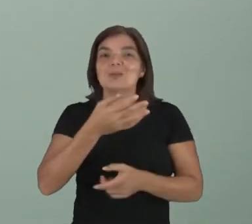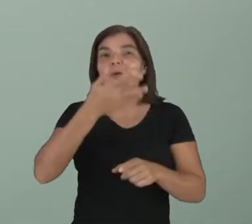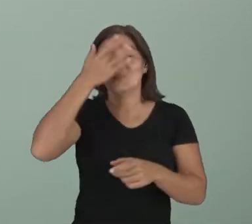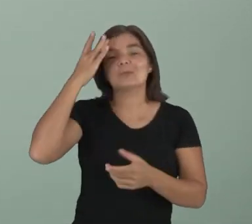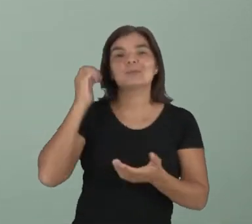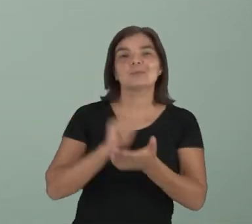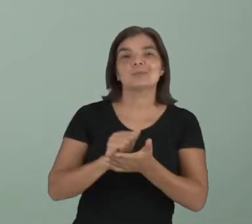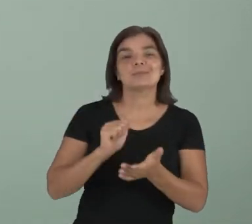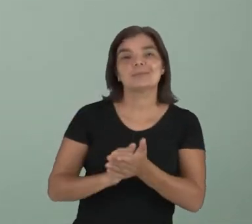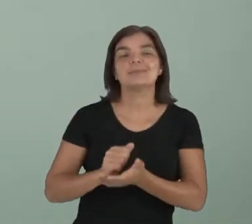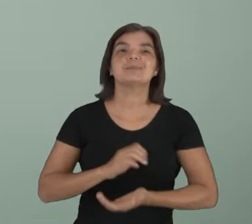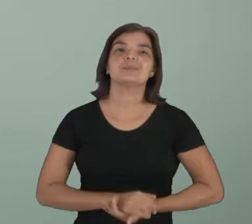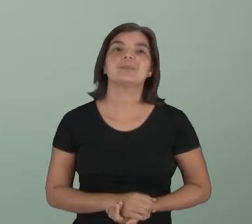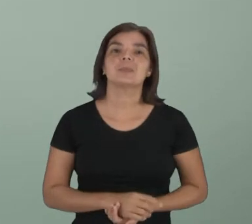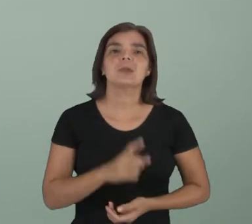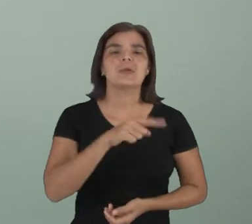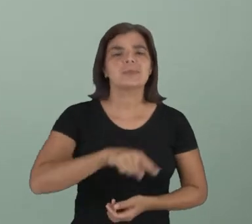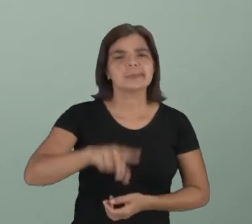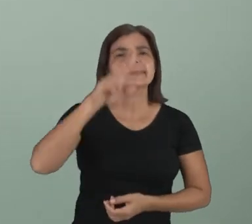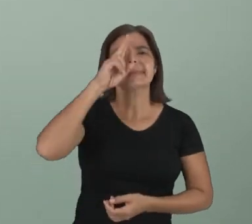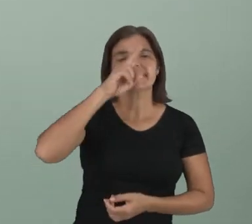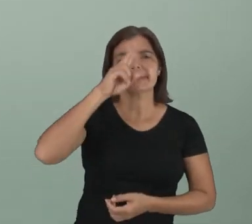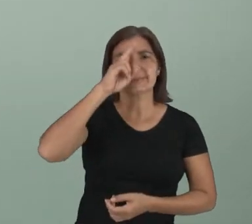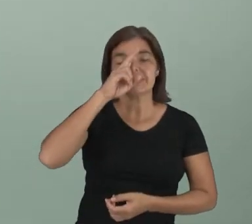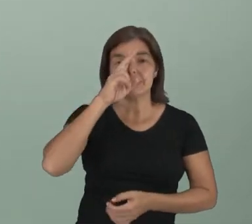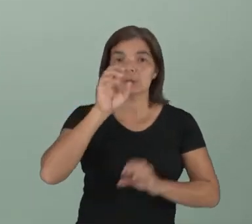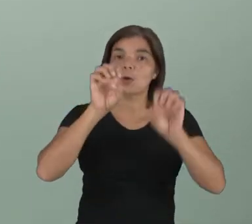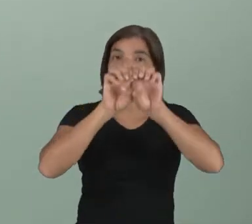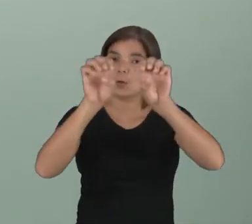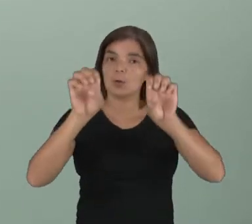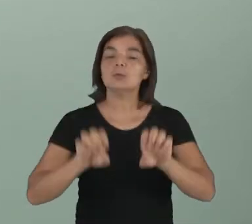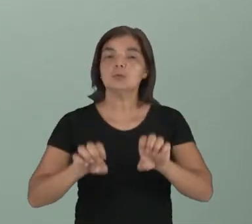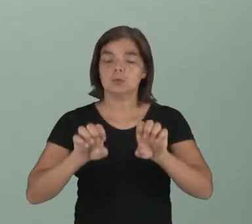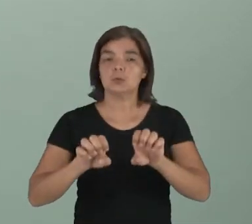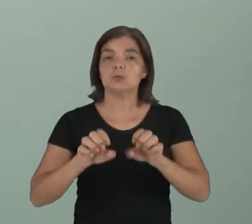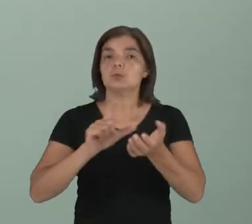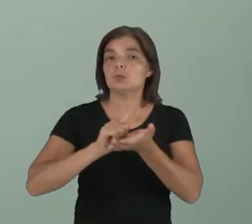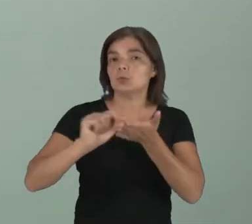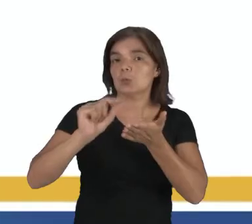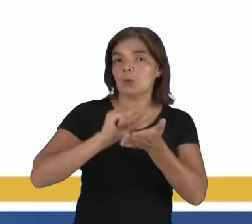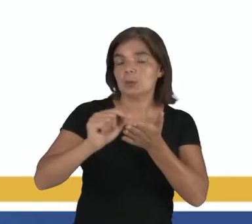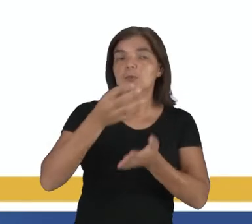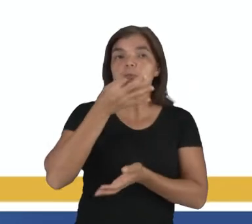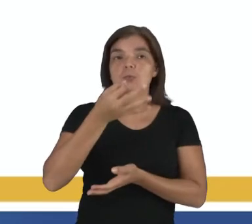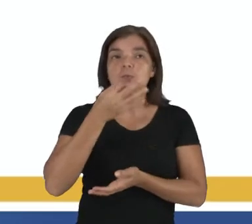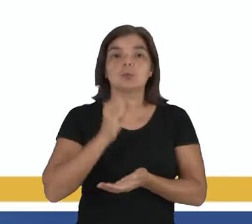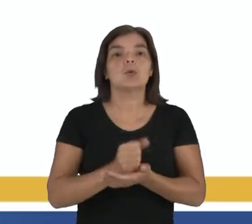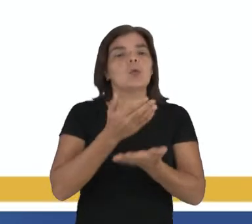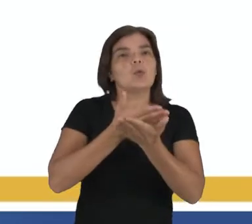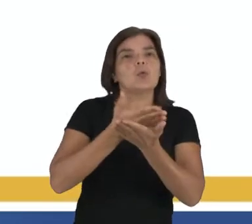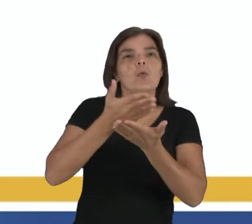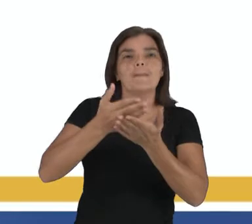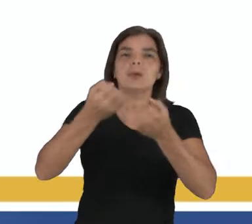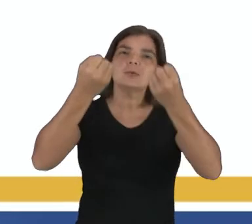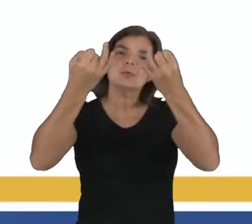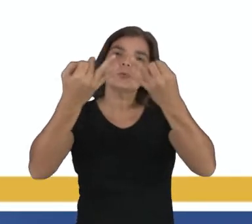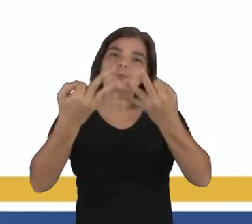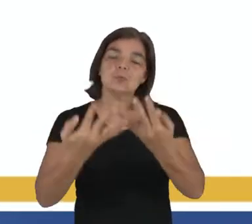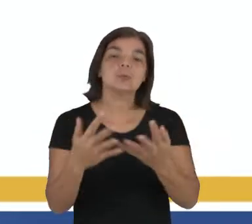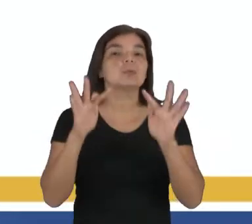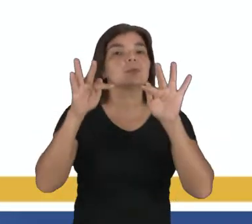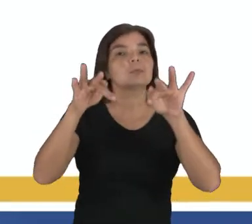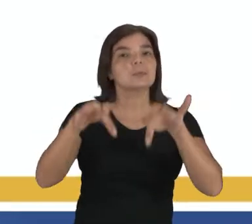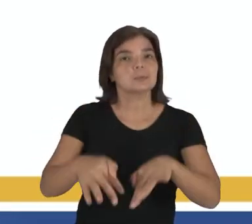pelo articulista. Você deve relembrar a estrutura do artigo de opinião. Introdução,